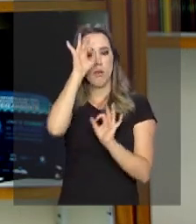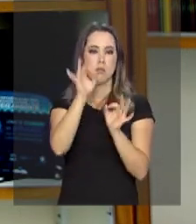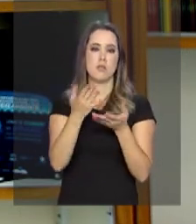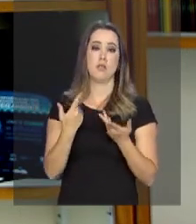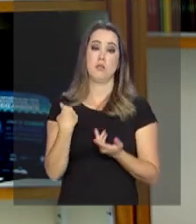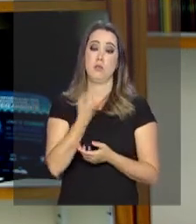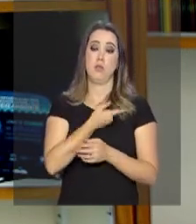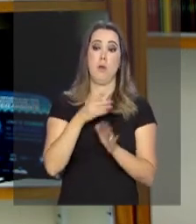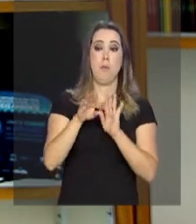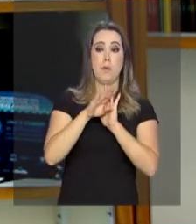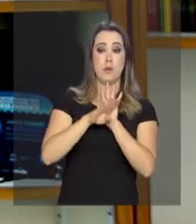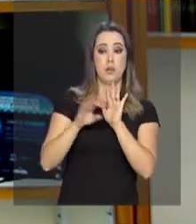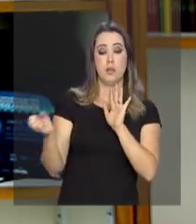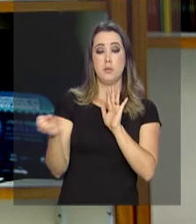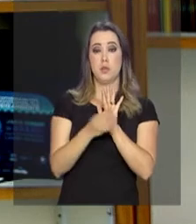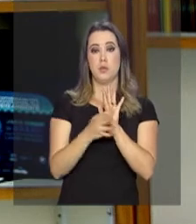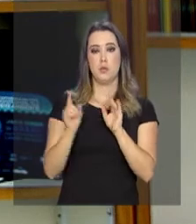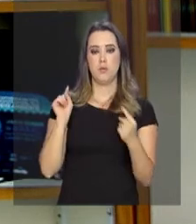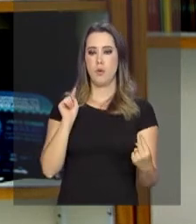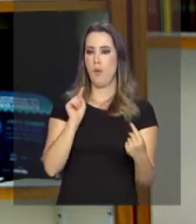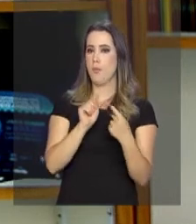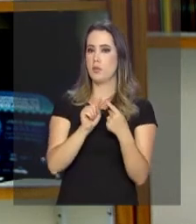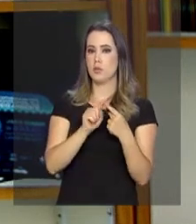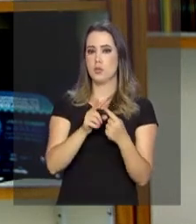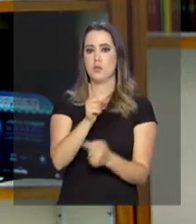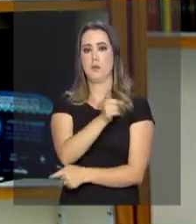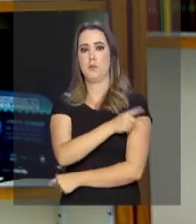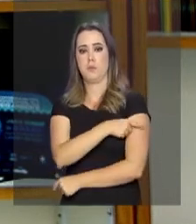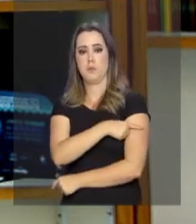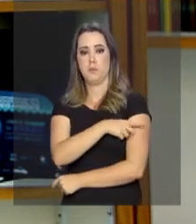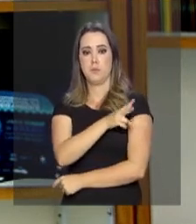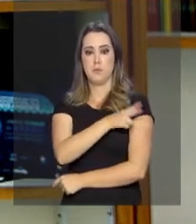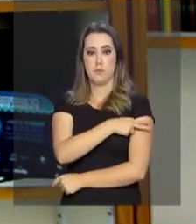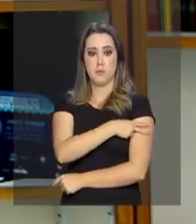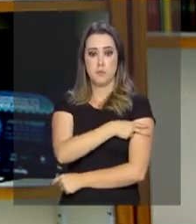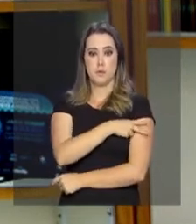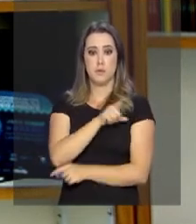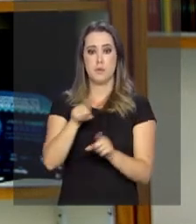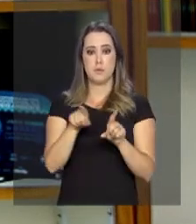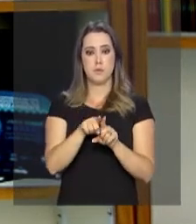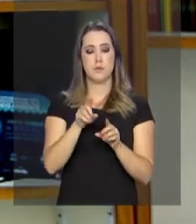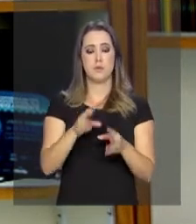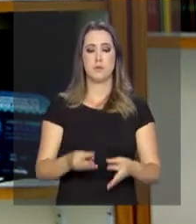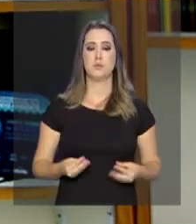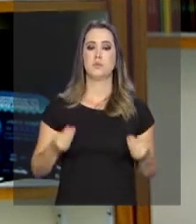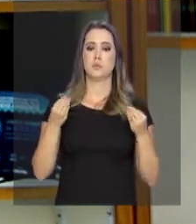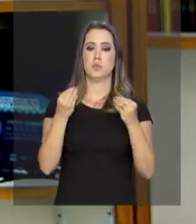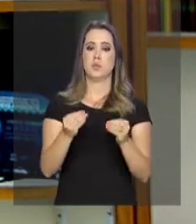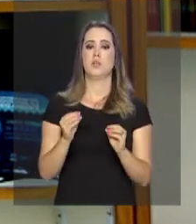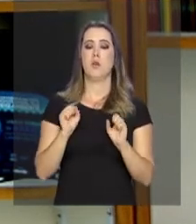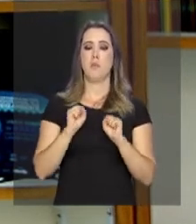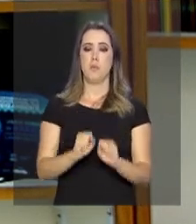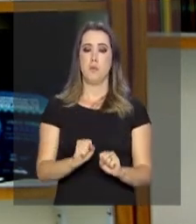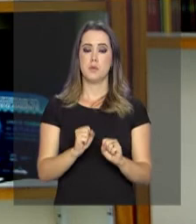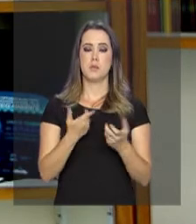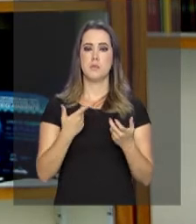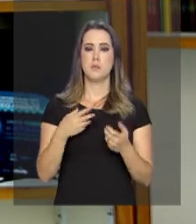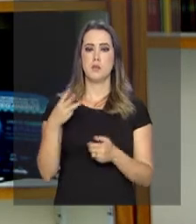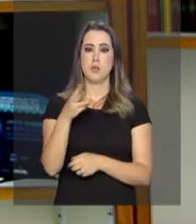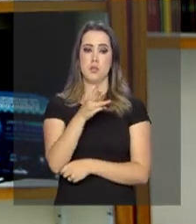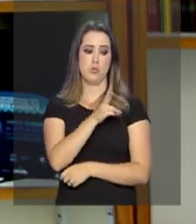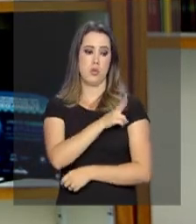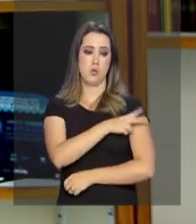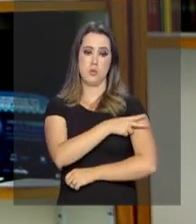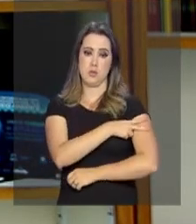Alfabetização, que é um programa que foca, né, no primeiro e no segundo ano do ensino fundamental para garantir, né, que as crianças, ao final do segundo ano do ensino